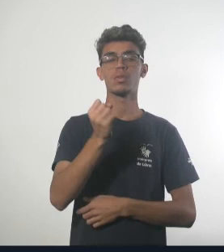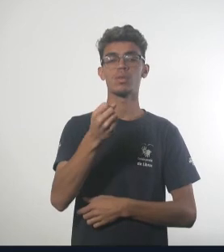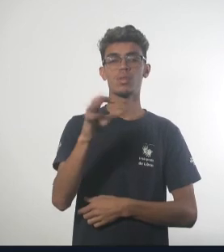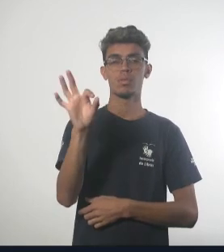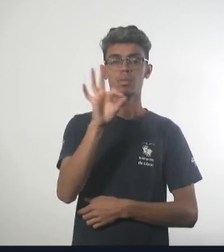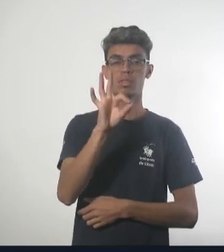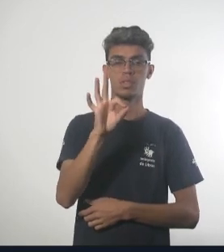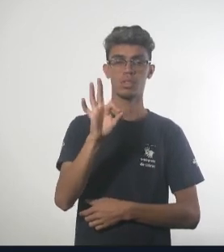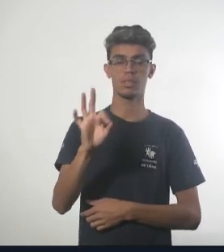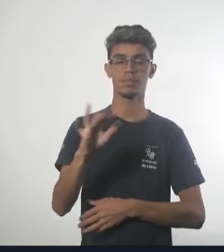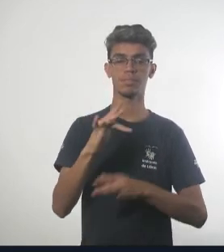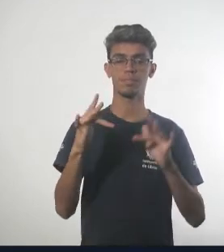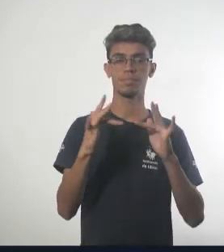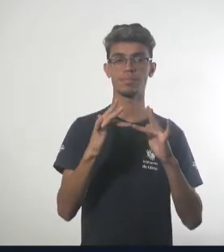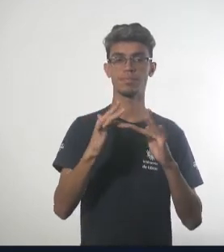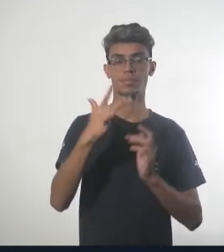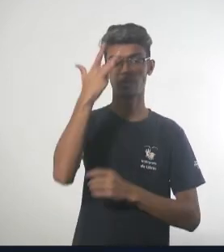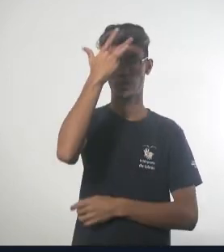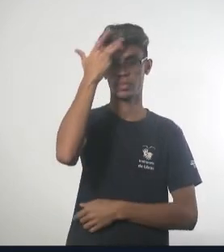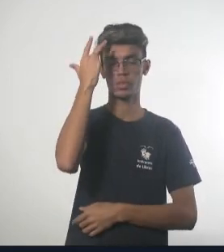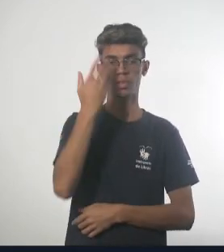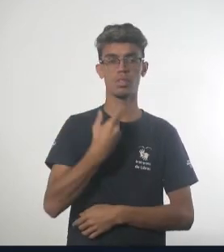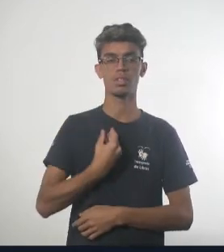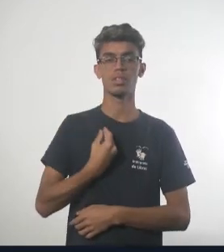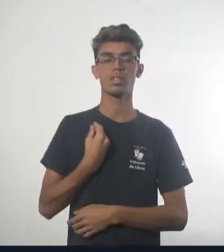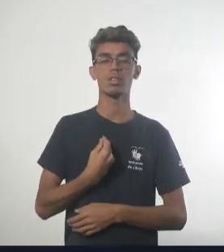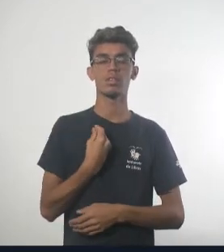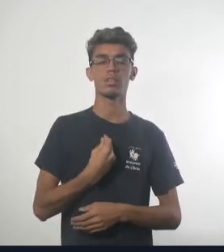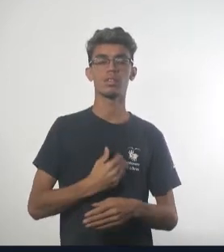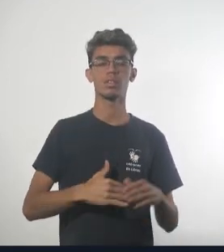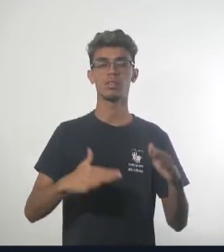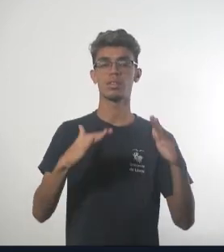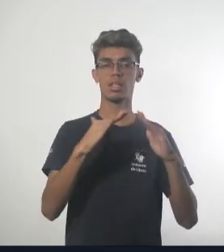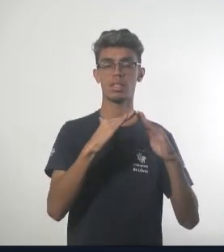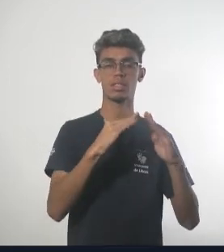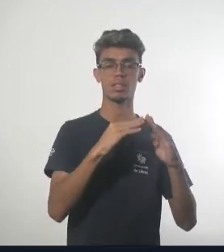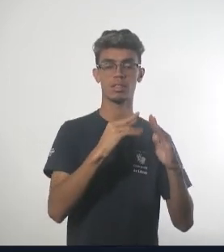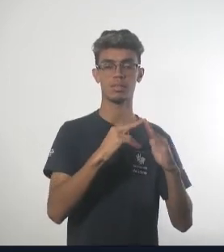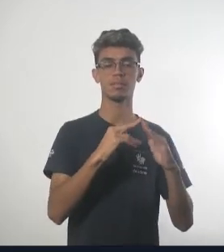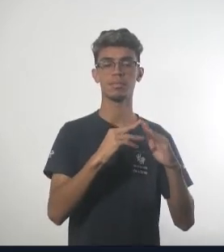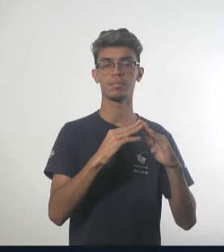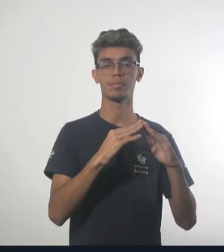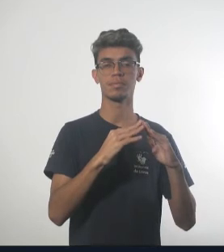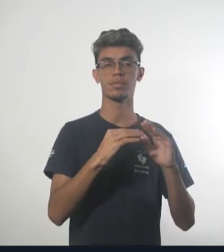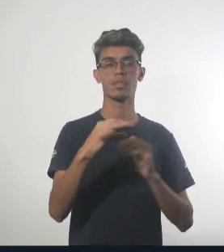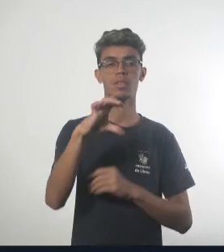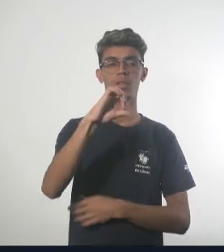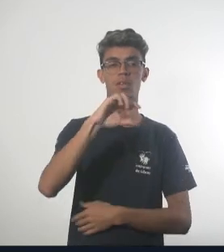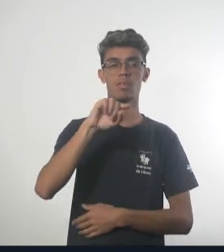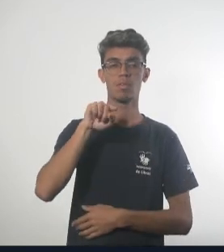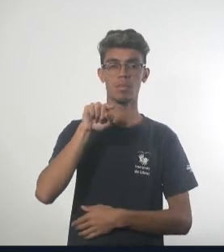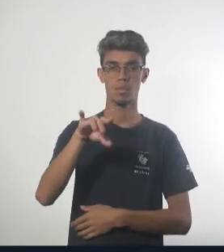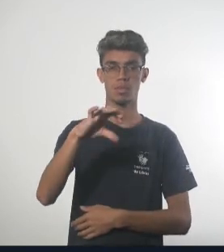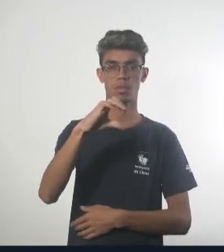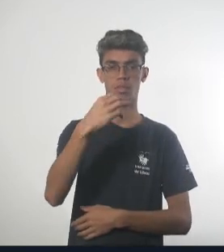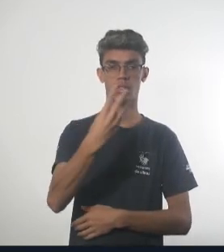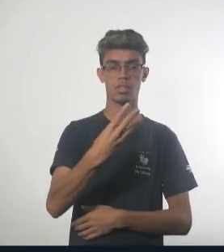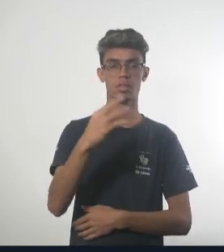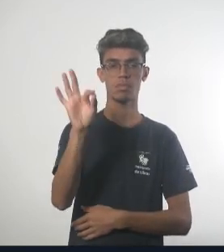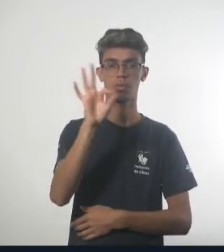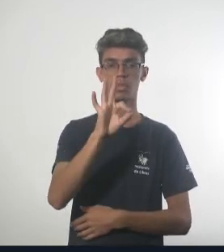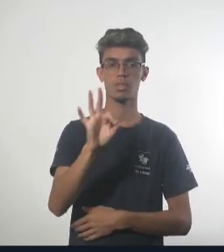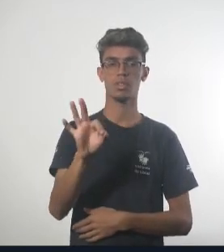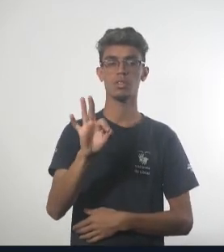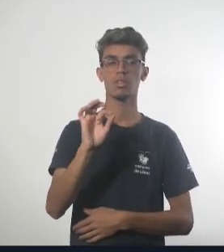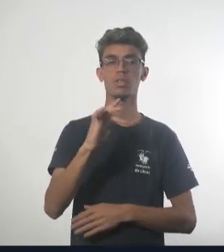desses contatos eram pessoas residentes no mesmo domicílio do caso. Tivemos 9,3% de contatos familiares,